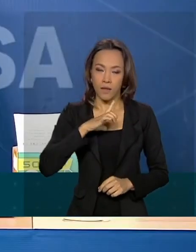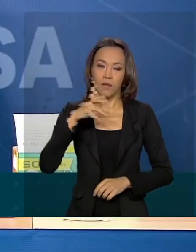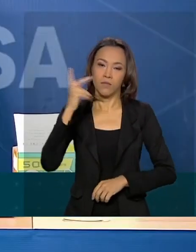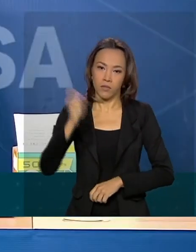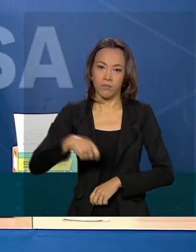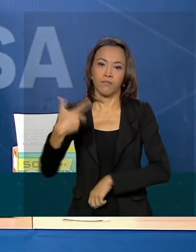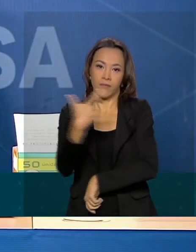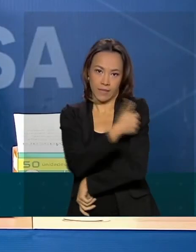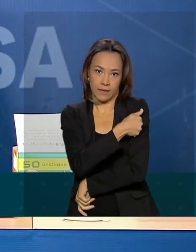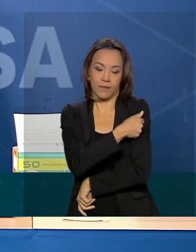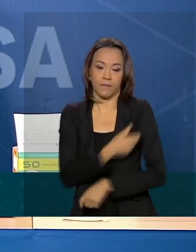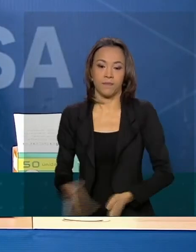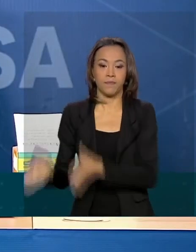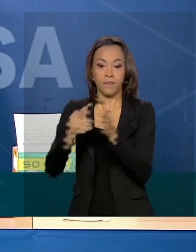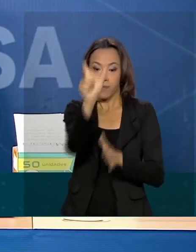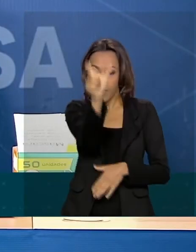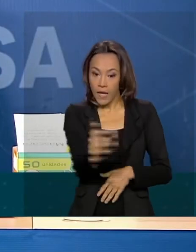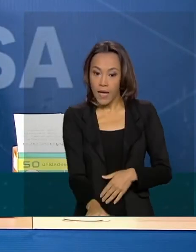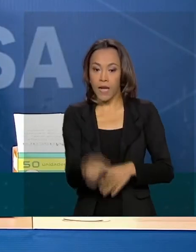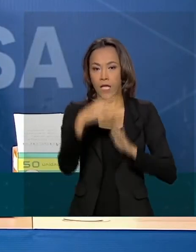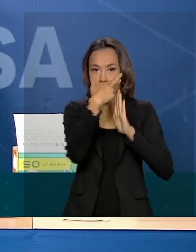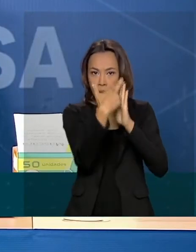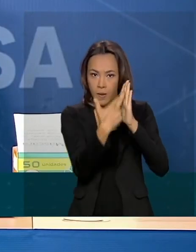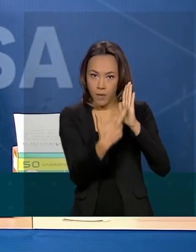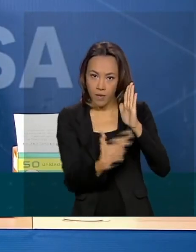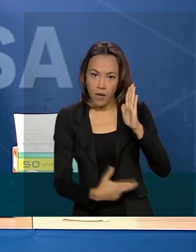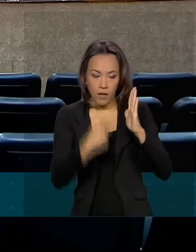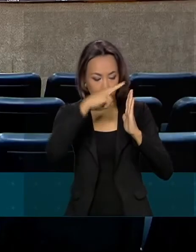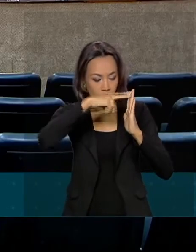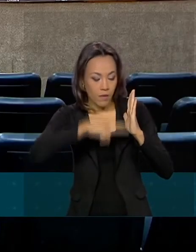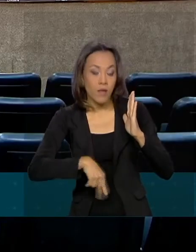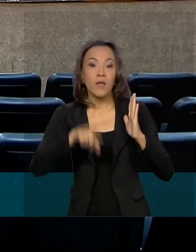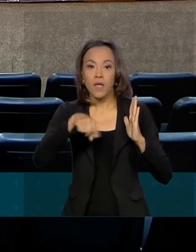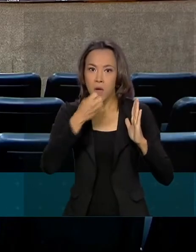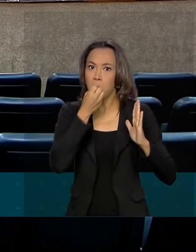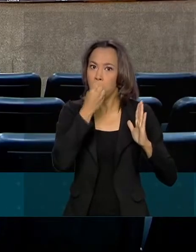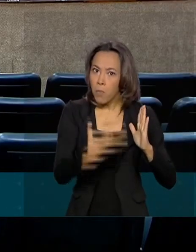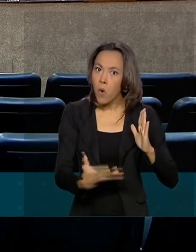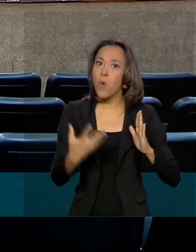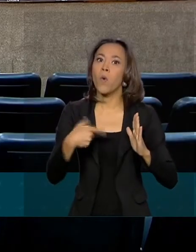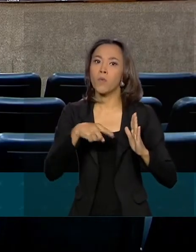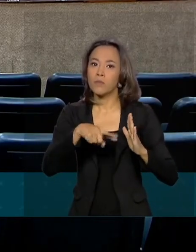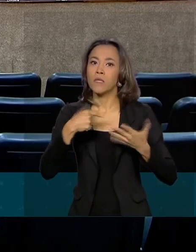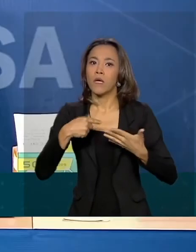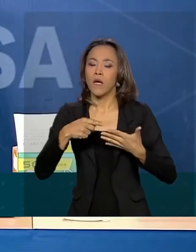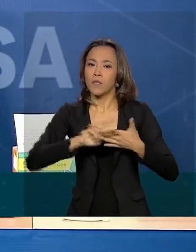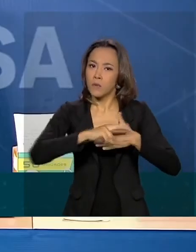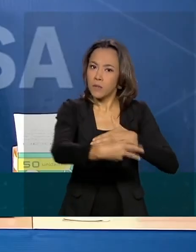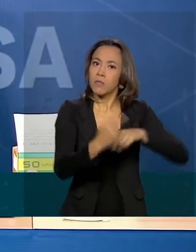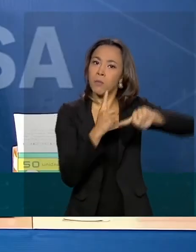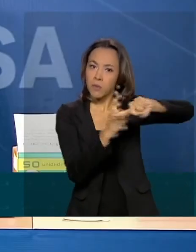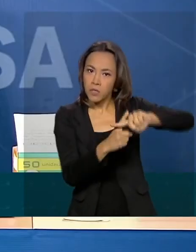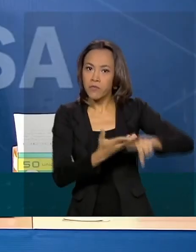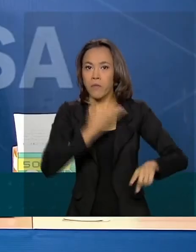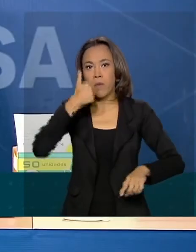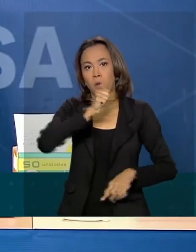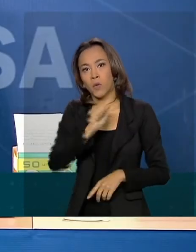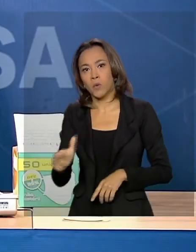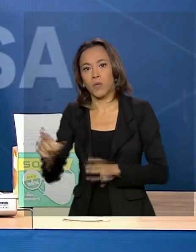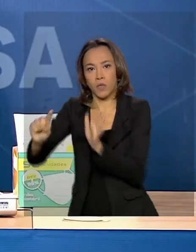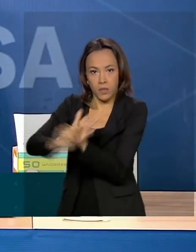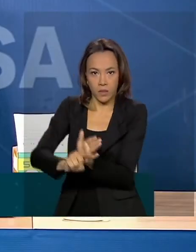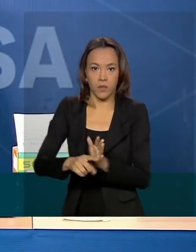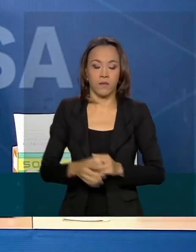Para a relatora dos pedidos, os benefícios das vacinas superam os riscos. Ambas atendem